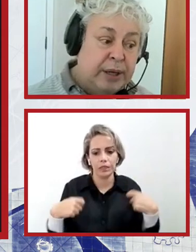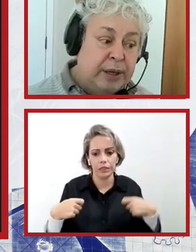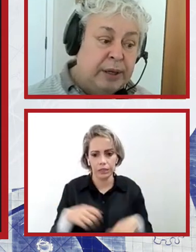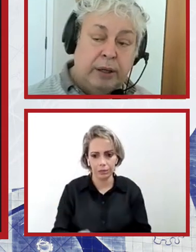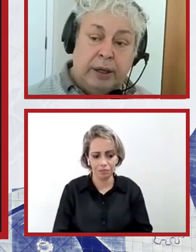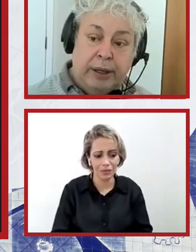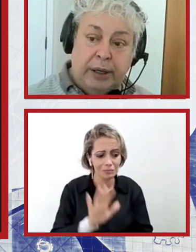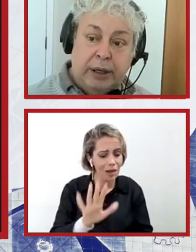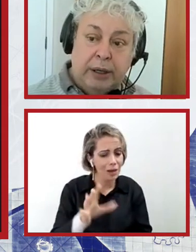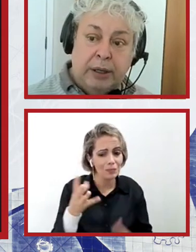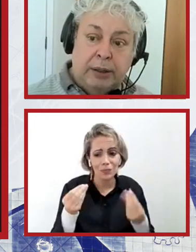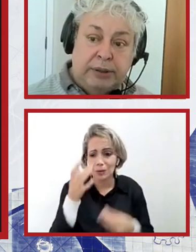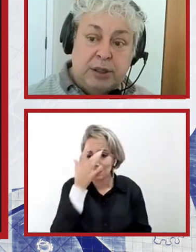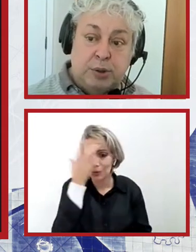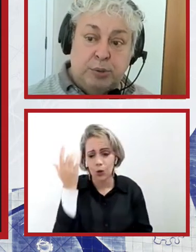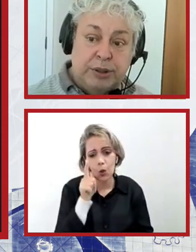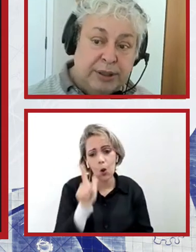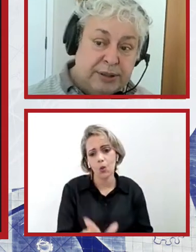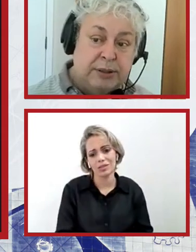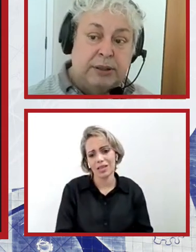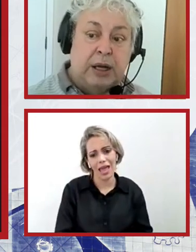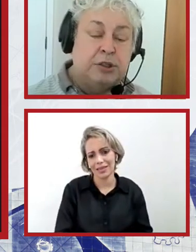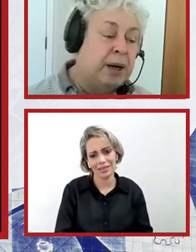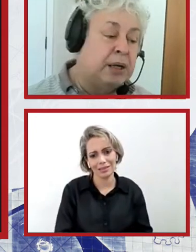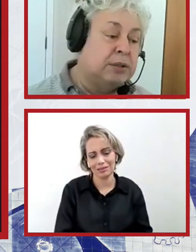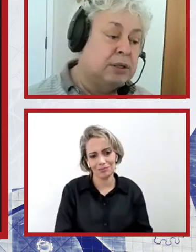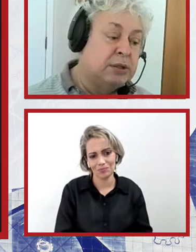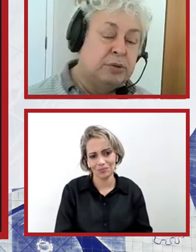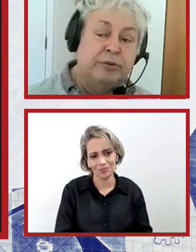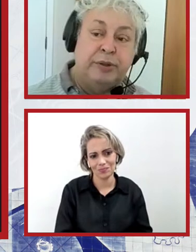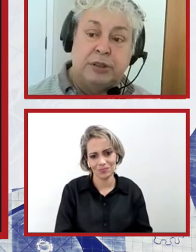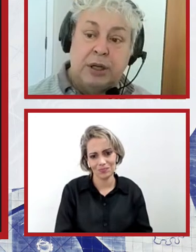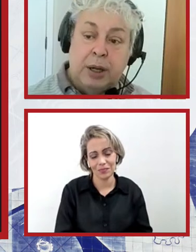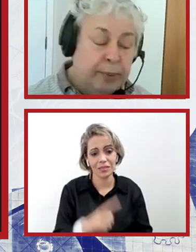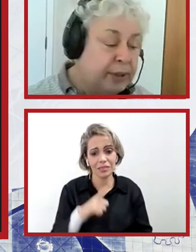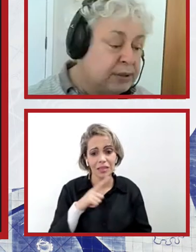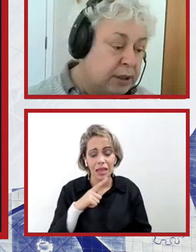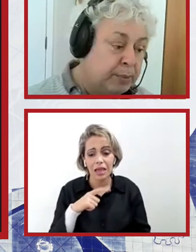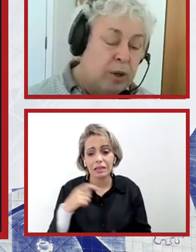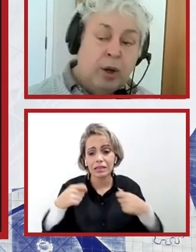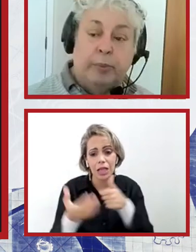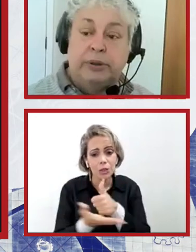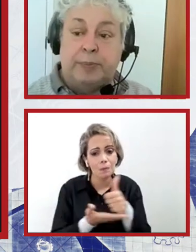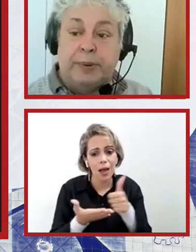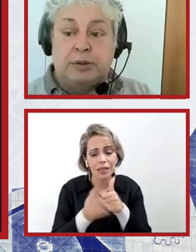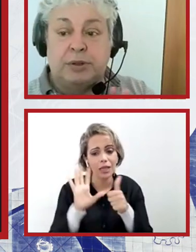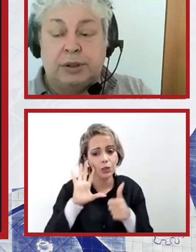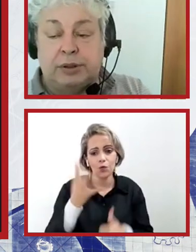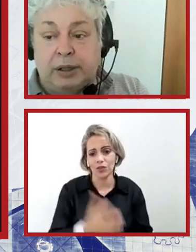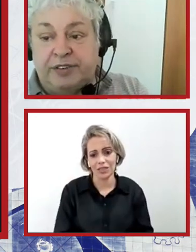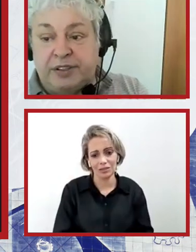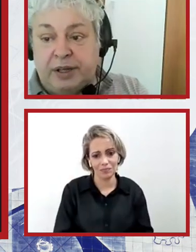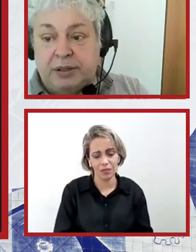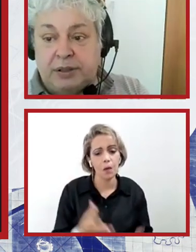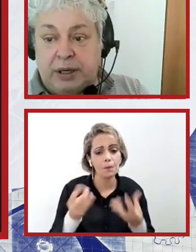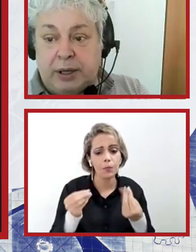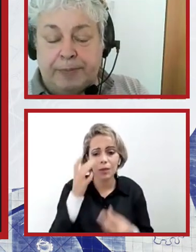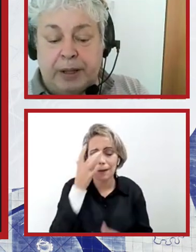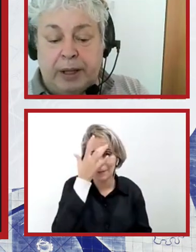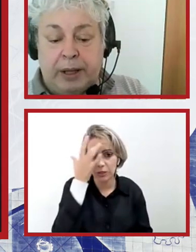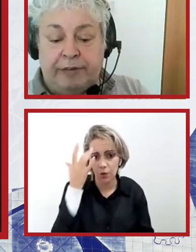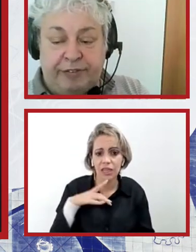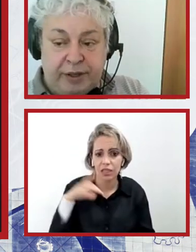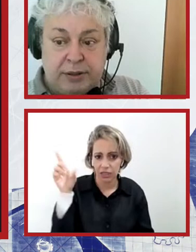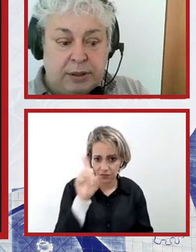não conseguem ter suas necessidades básicas resolvidas. Por exemplo, muitas pessoas que têm